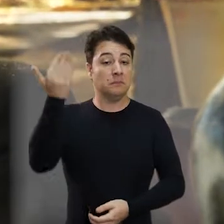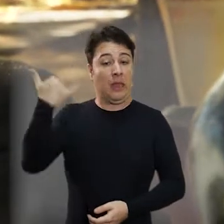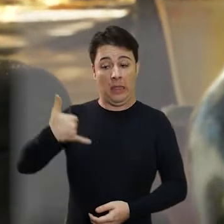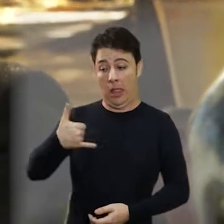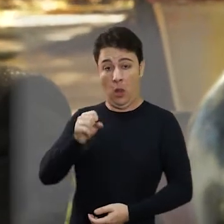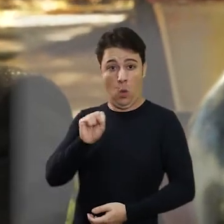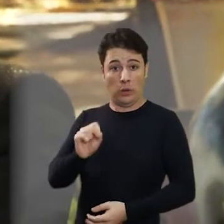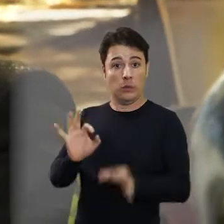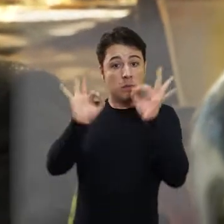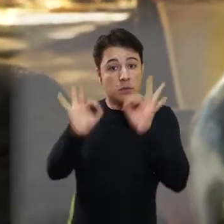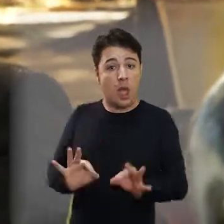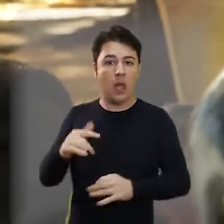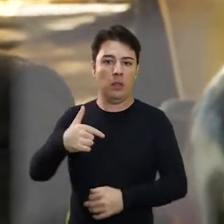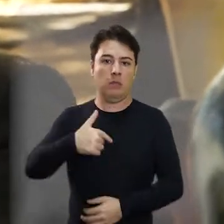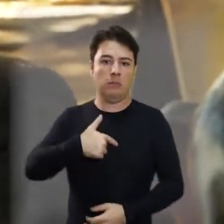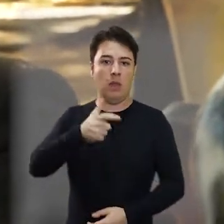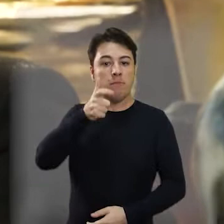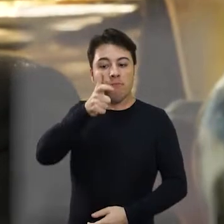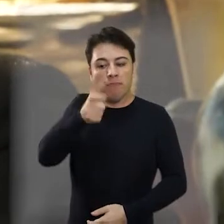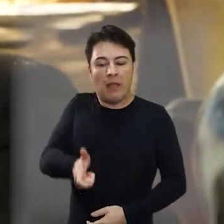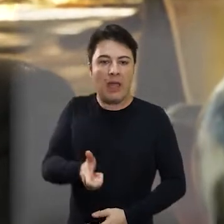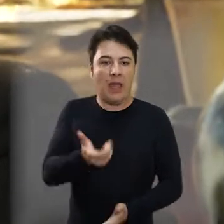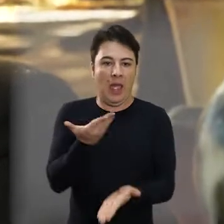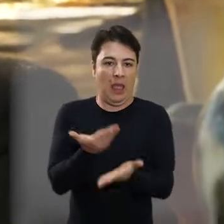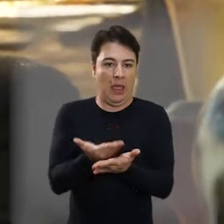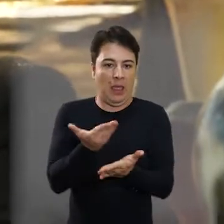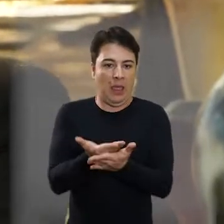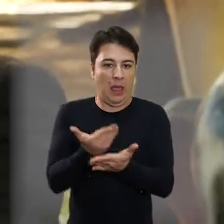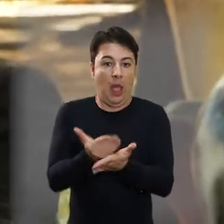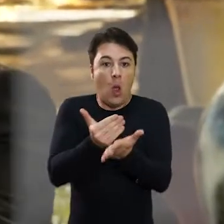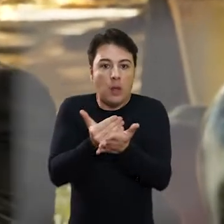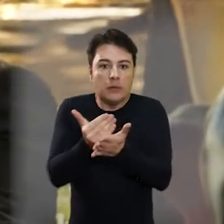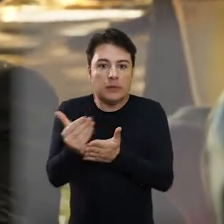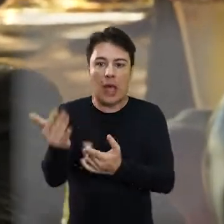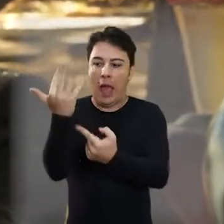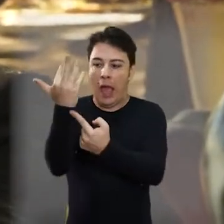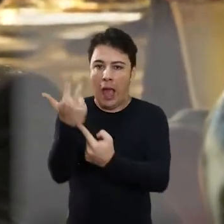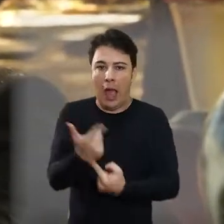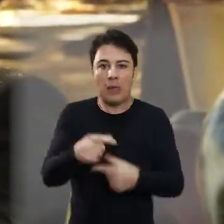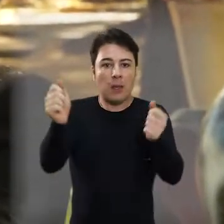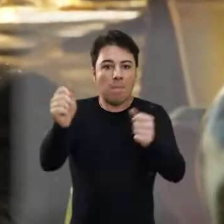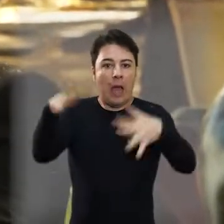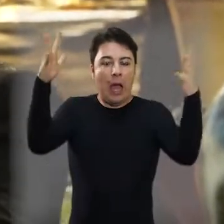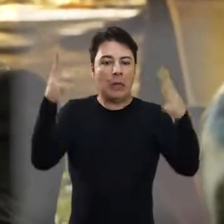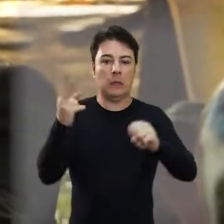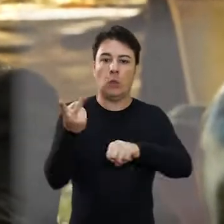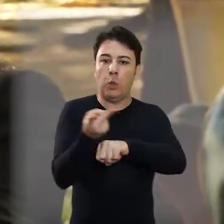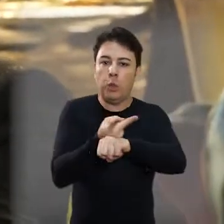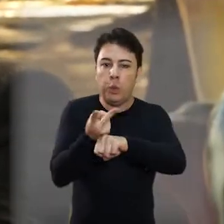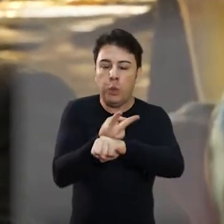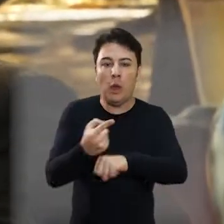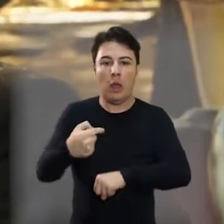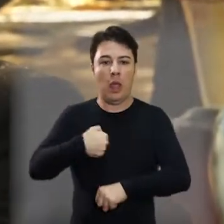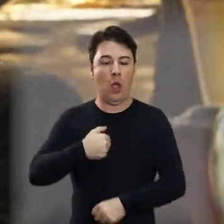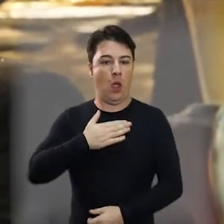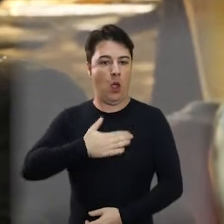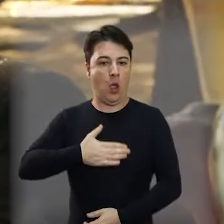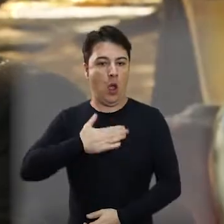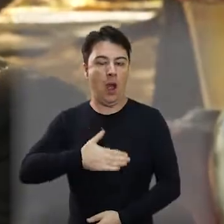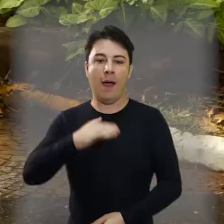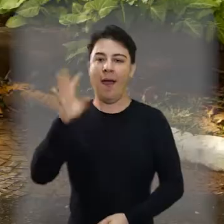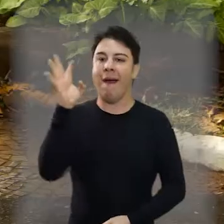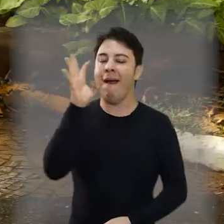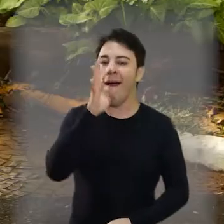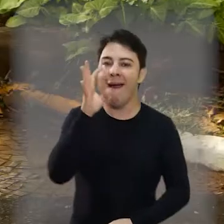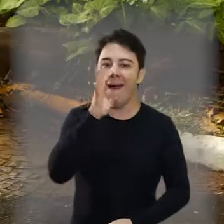Foi com 8 anos que eu comecei, de fato, a prestar mais atenção, a estudar um pouco mais e buscar um pouco